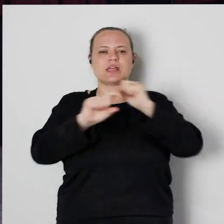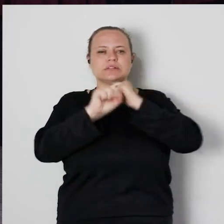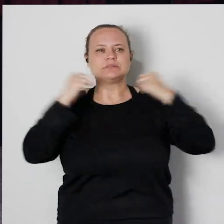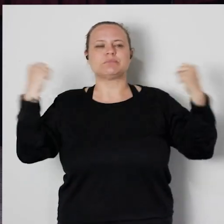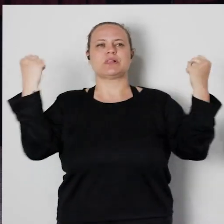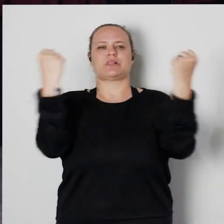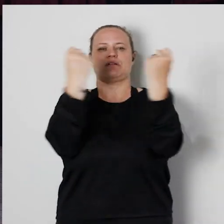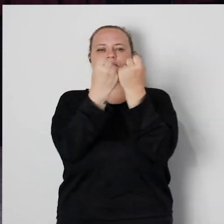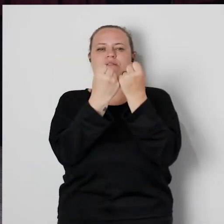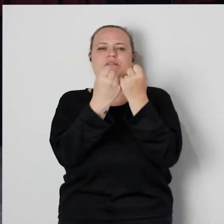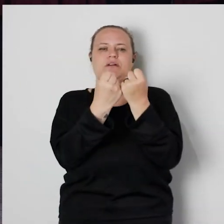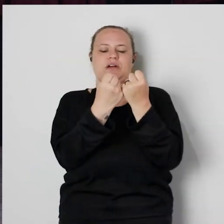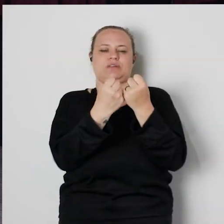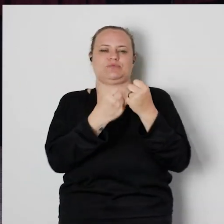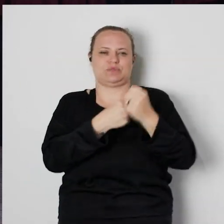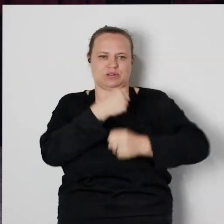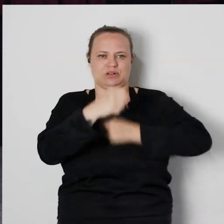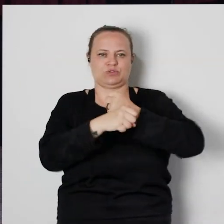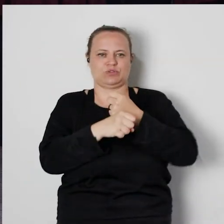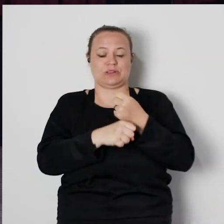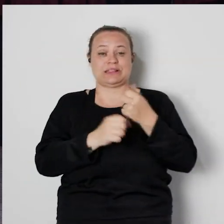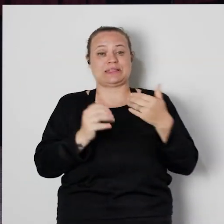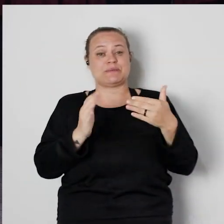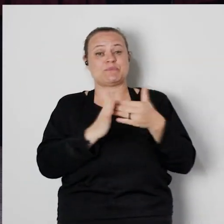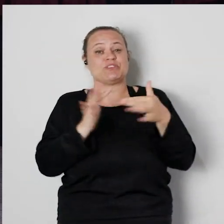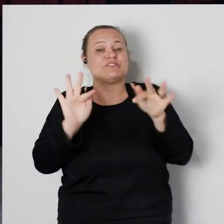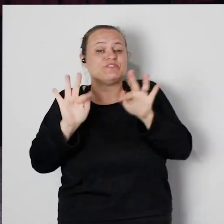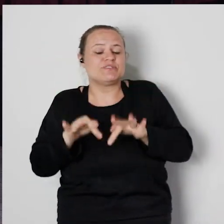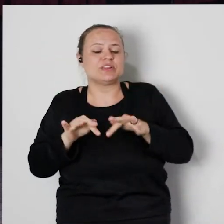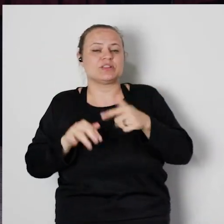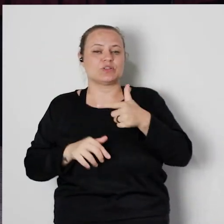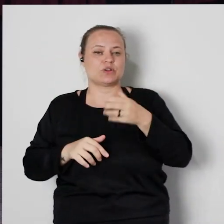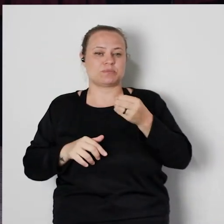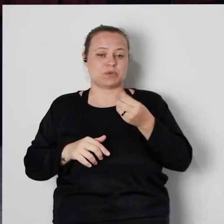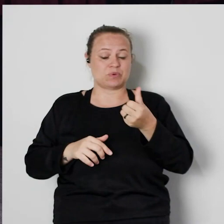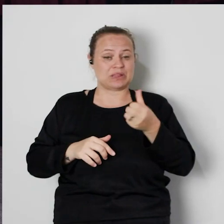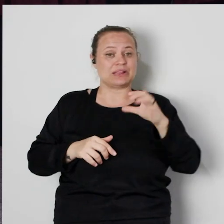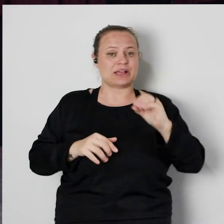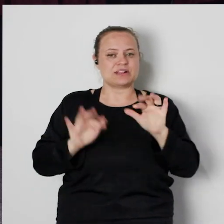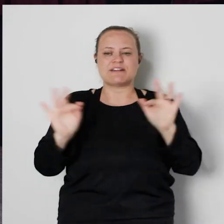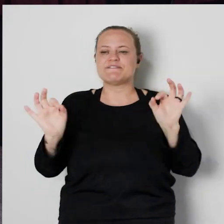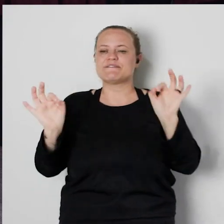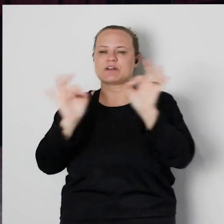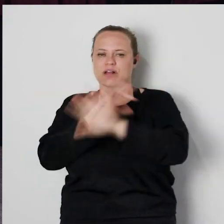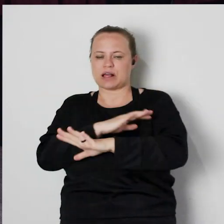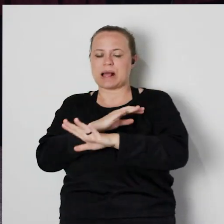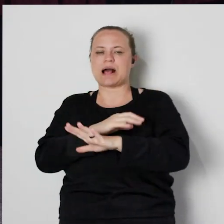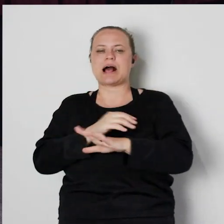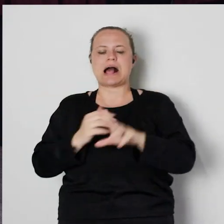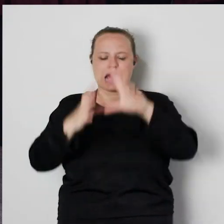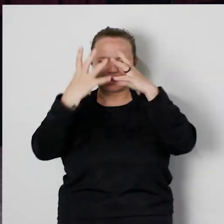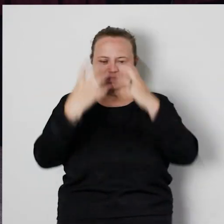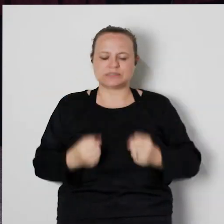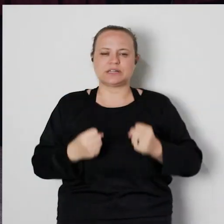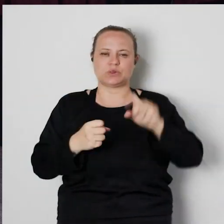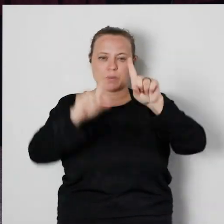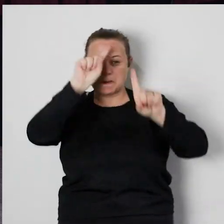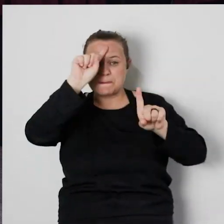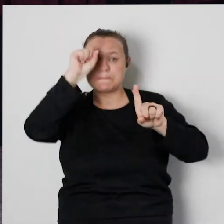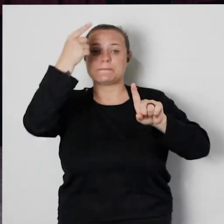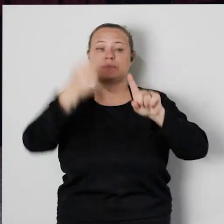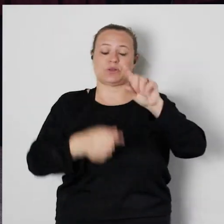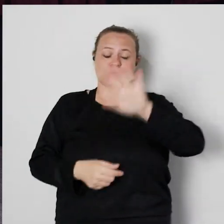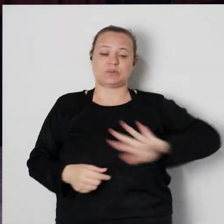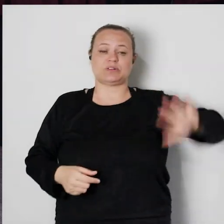das mobilizações, dos seminários e das conferências que acontecem no país a partir de 2003 e fecha em 2010